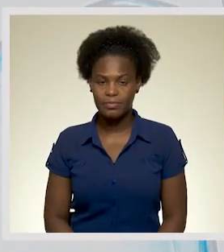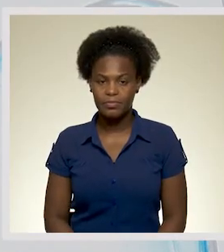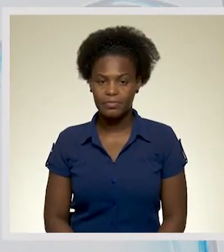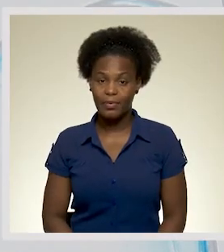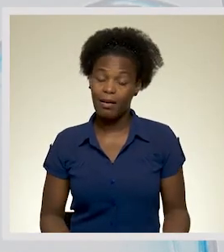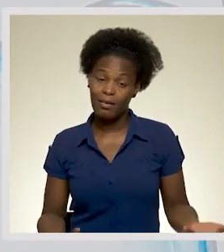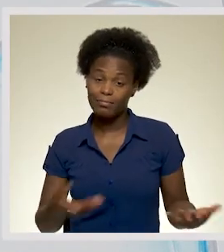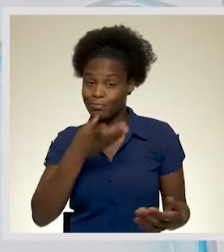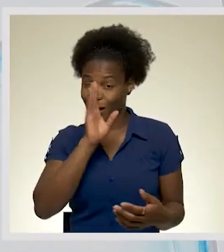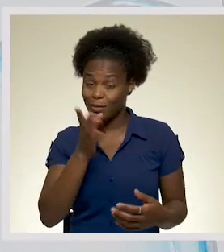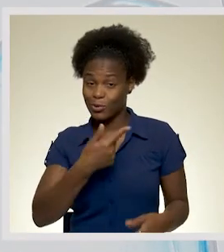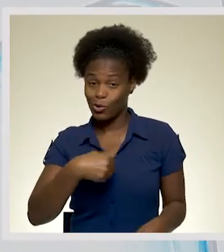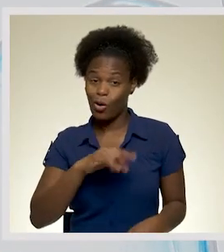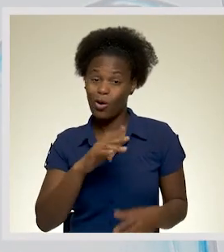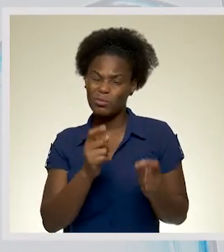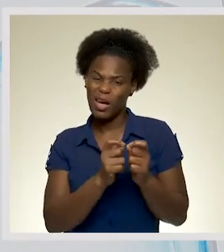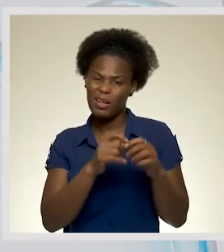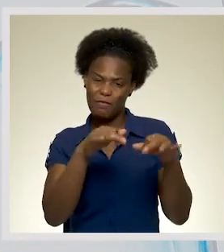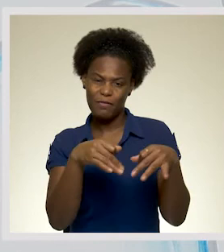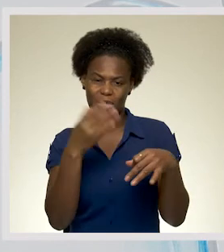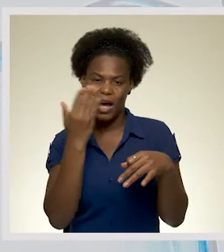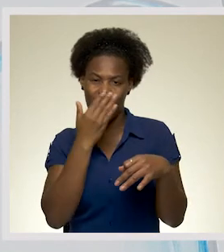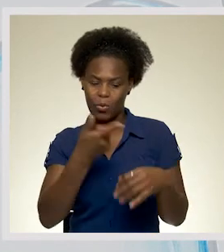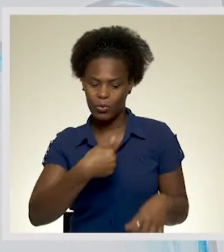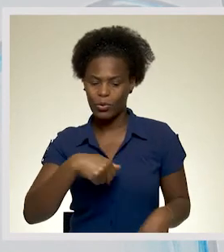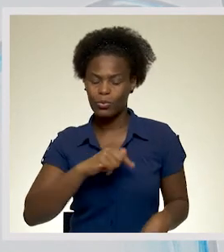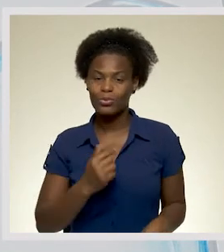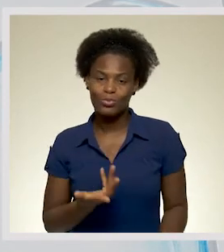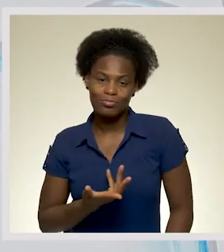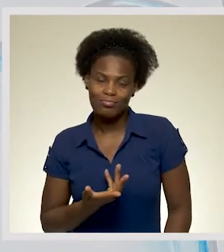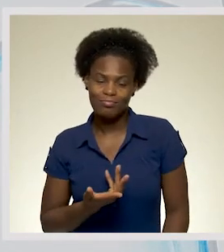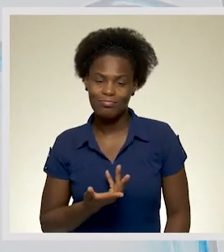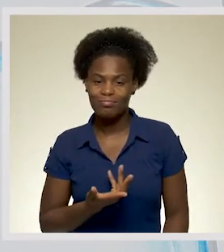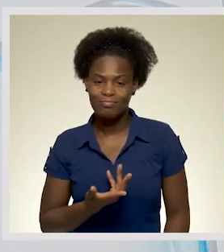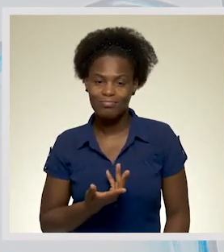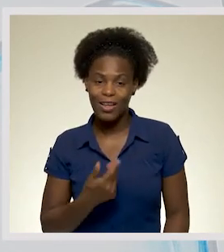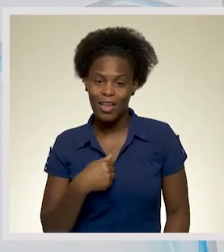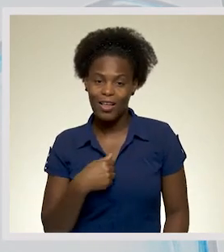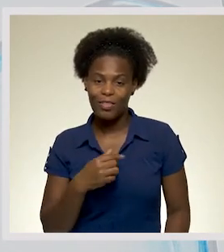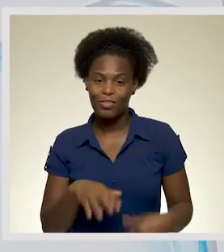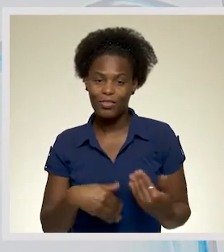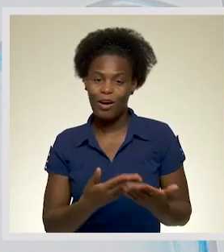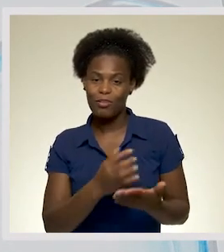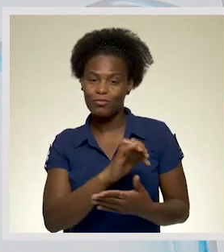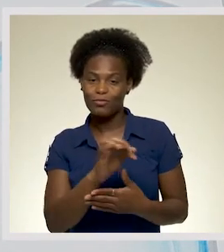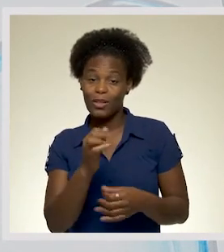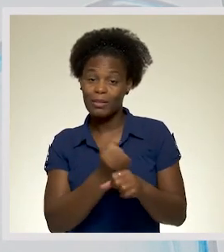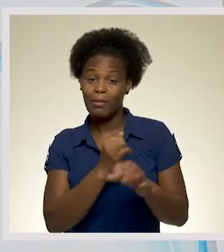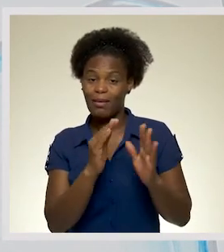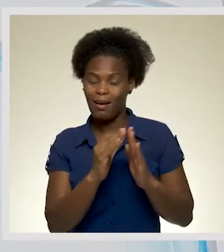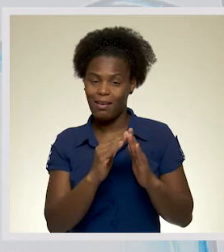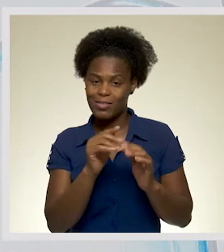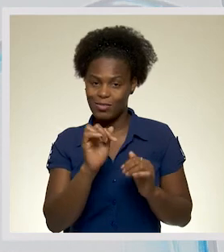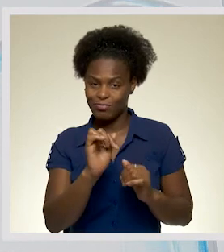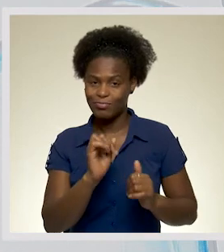Praticamente estamos no fim da nossa aula. Vou-vos deixar um TPC, trabalho para